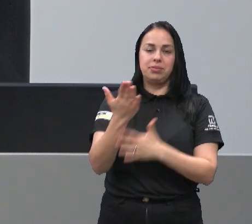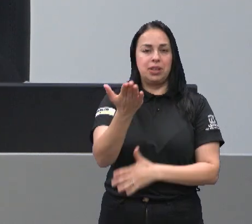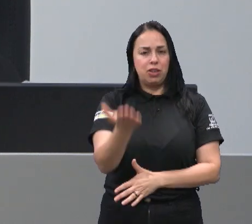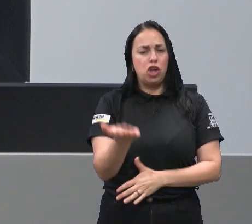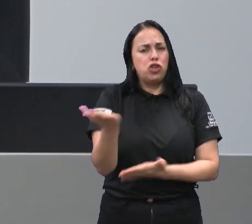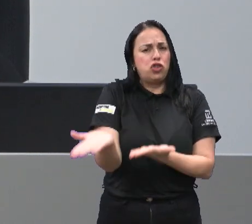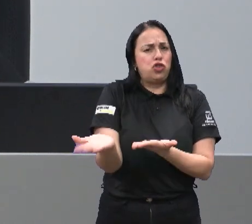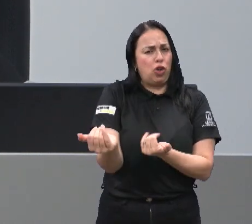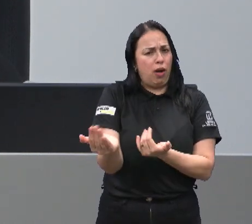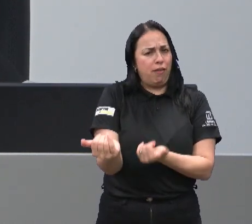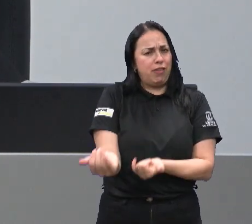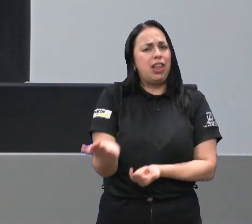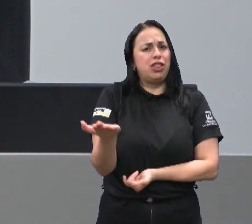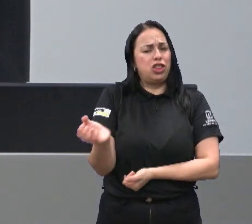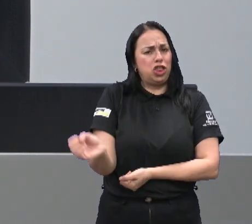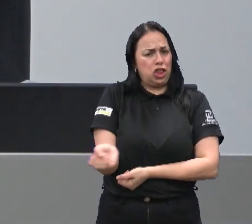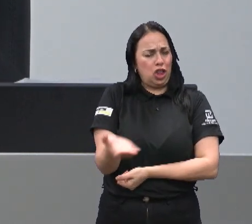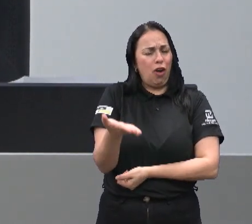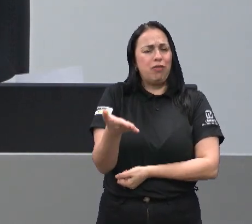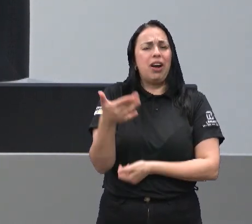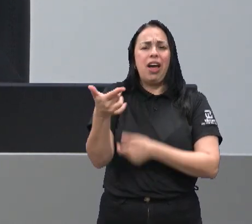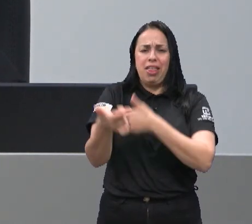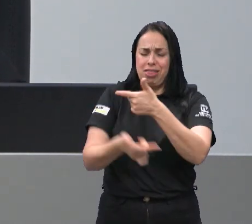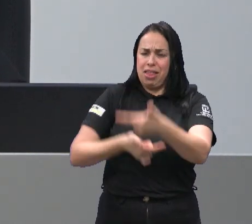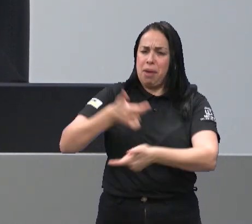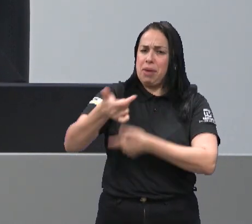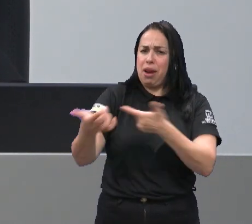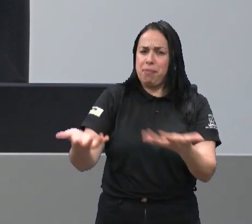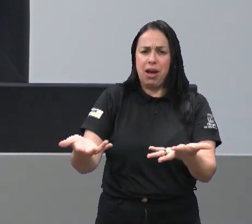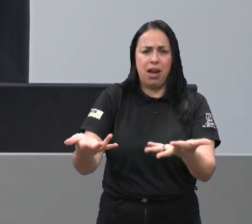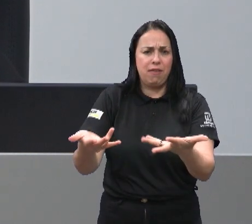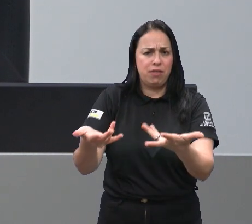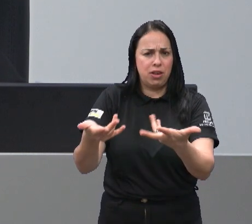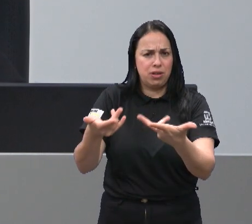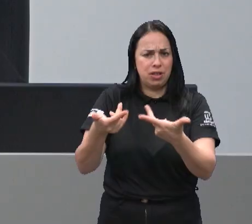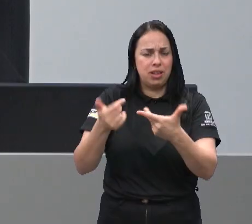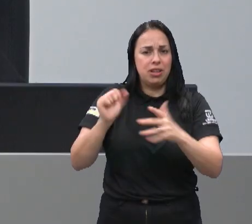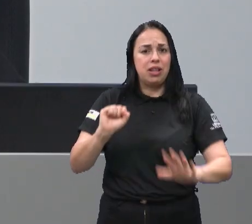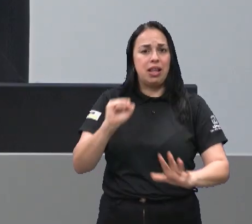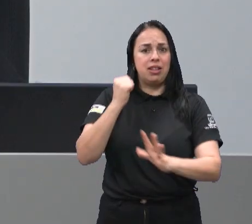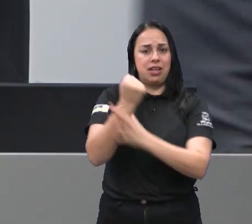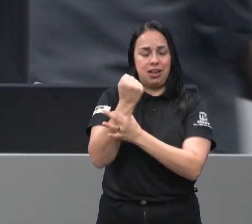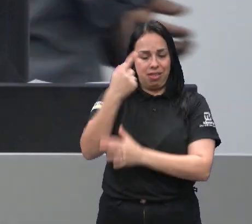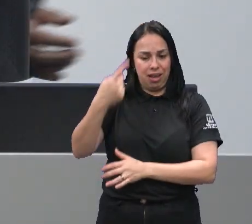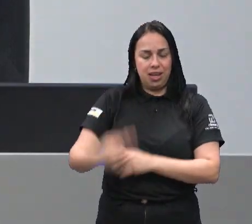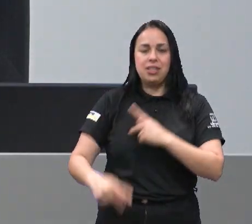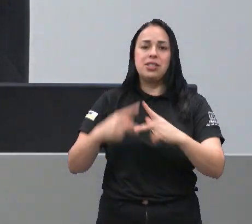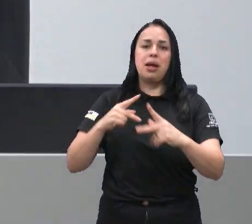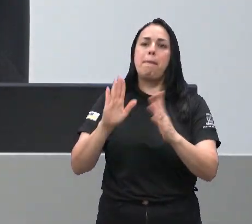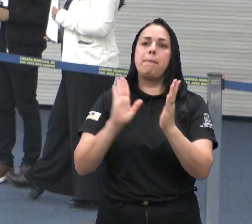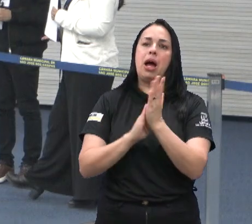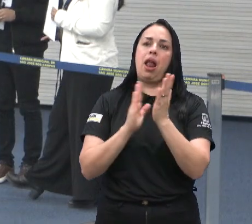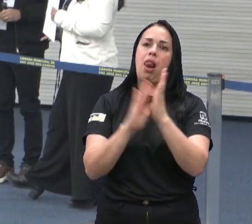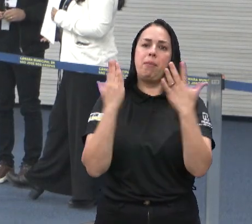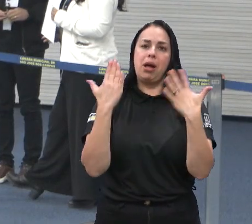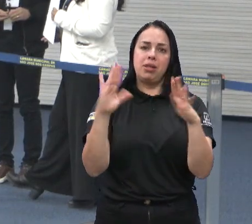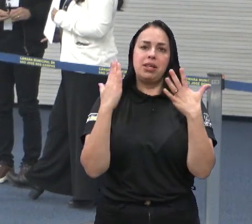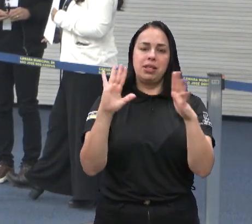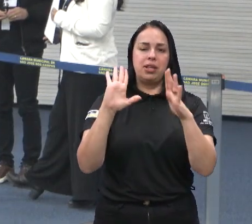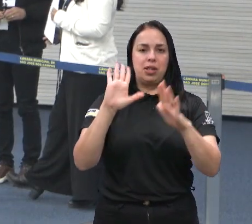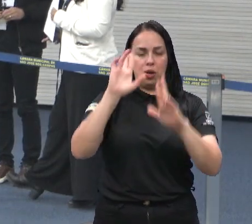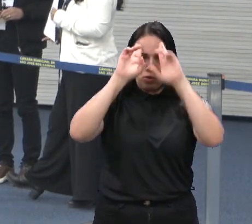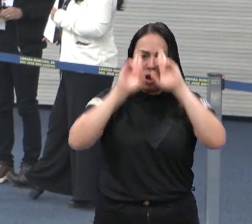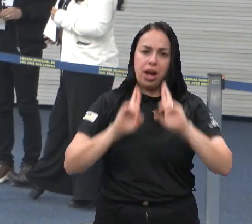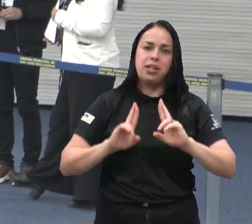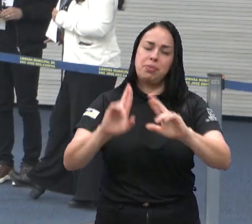jovem, novo, fazendo esse grandioso trabalho na segurança da nossa cidade. Você está de parabéns, você tem todo o meu respeito, todo o